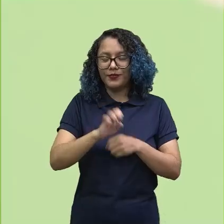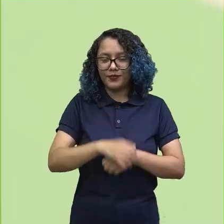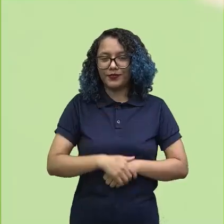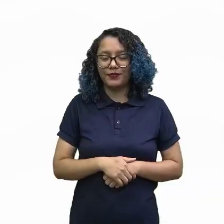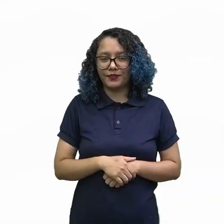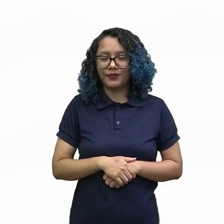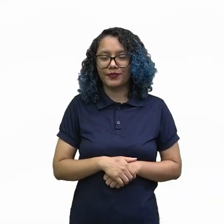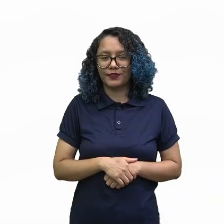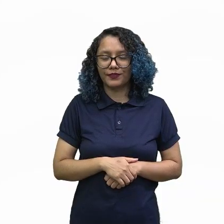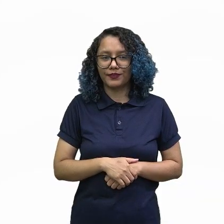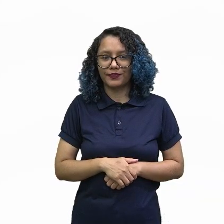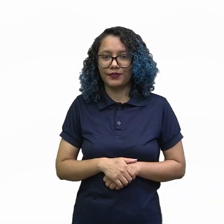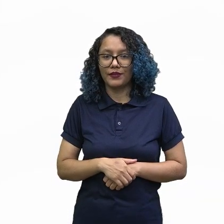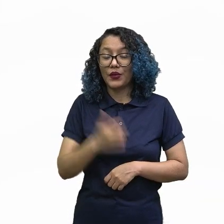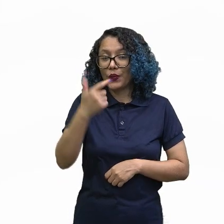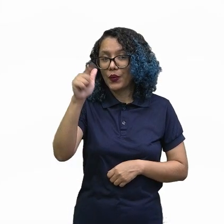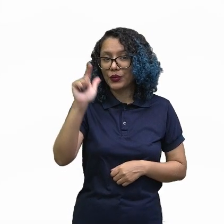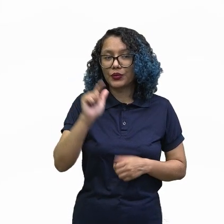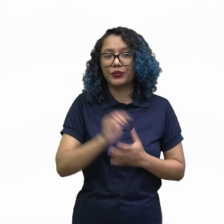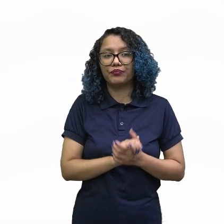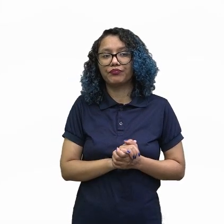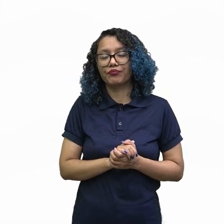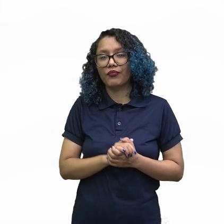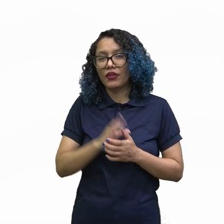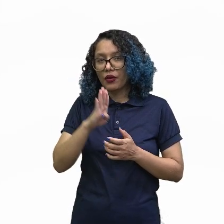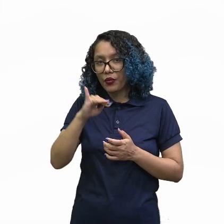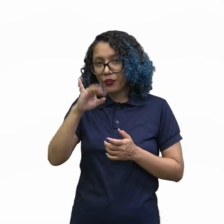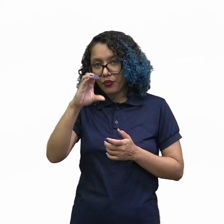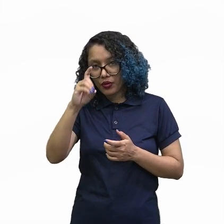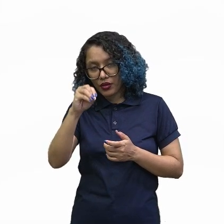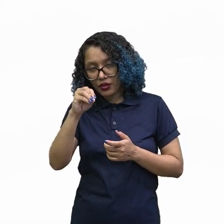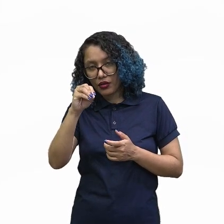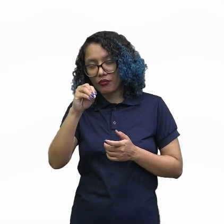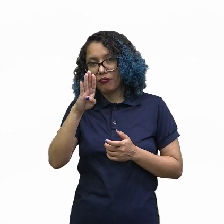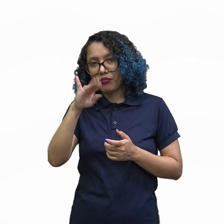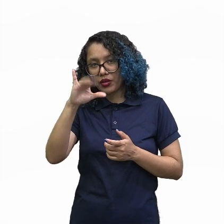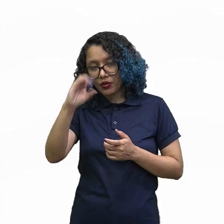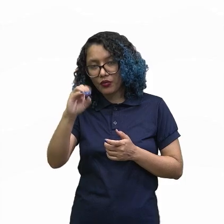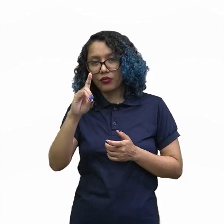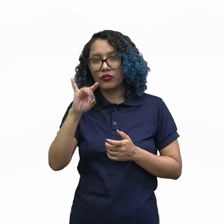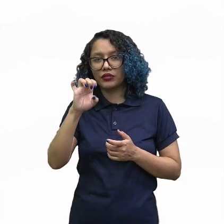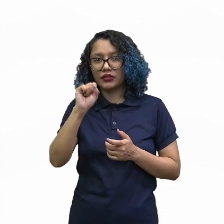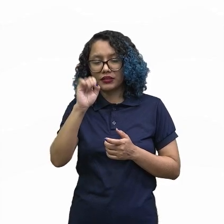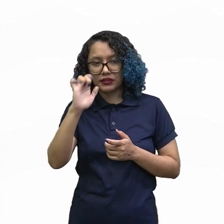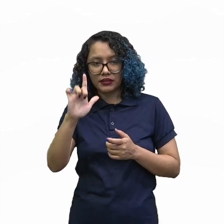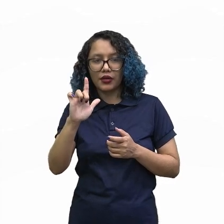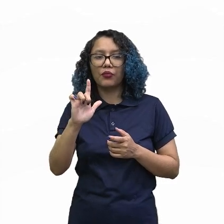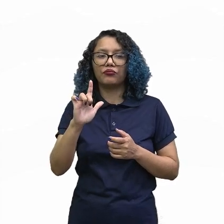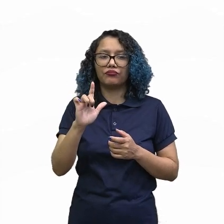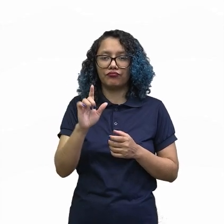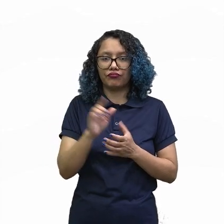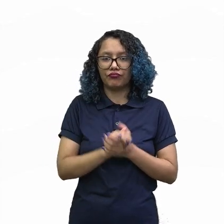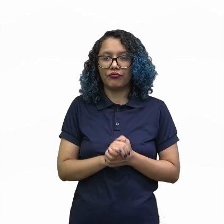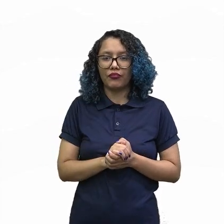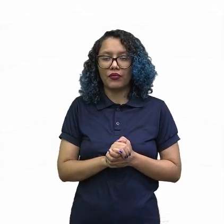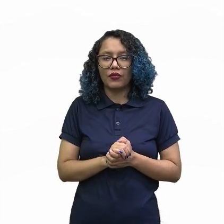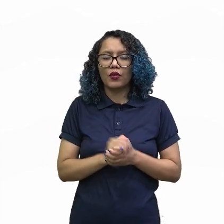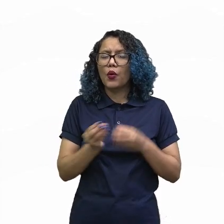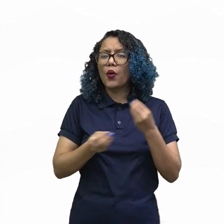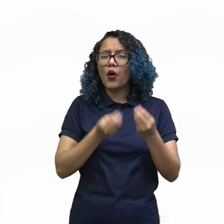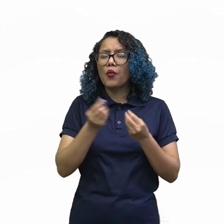o biodiesel. O biodiesel, ele é obtido de óleos